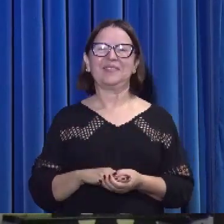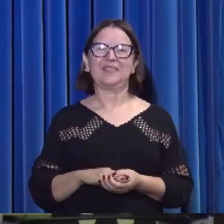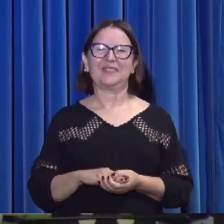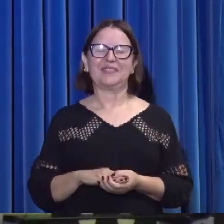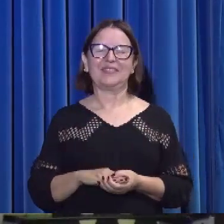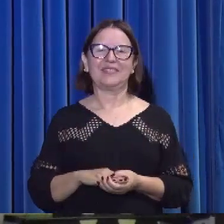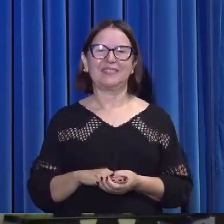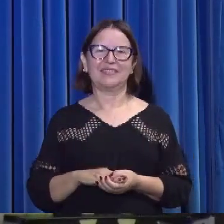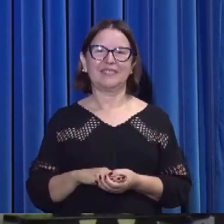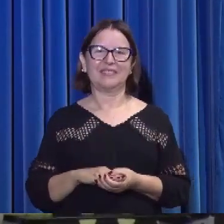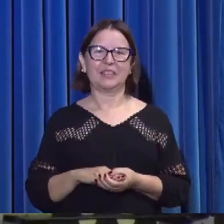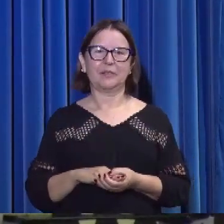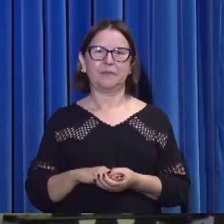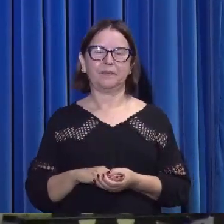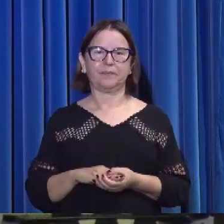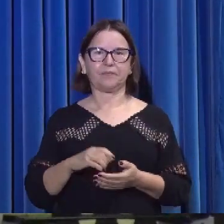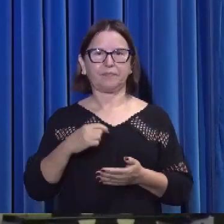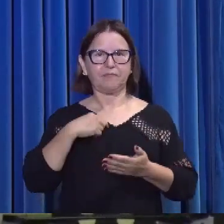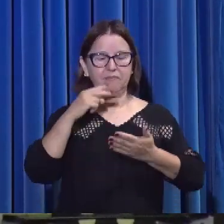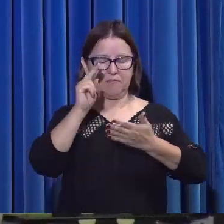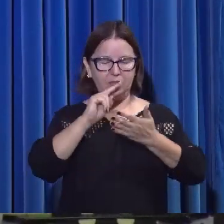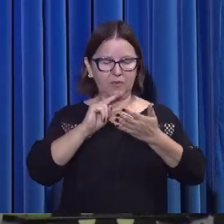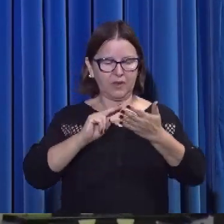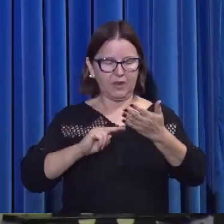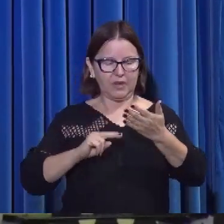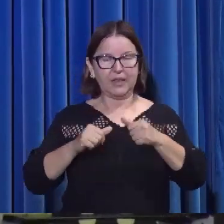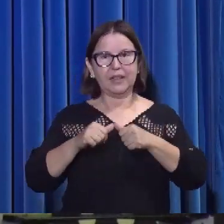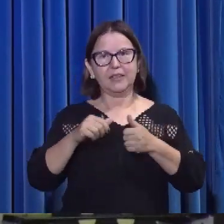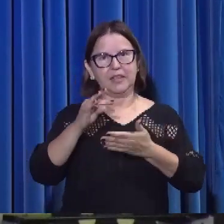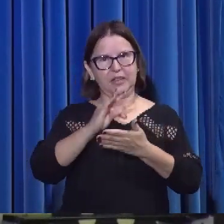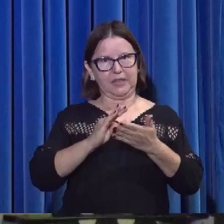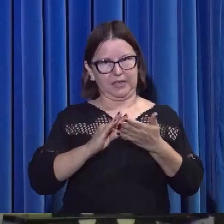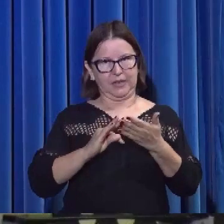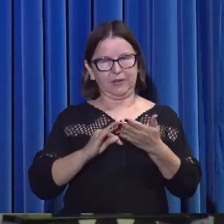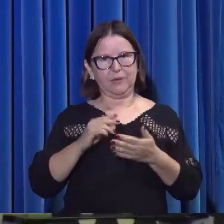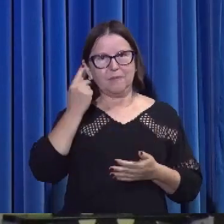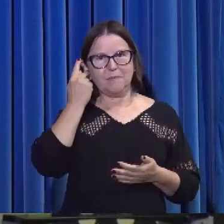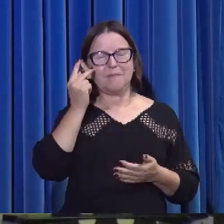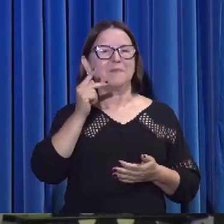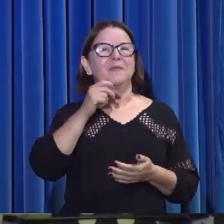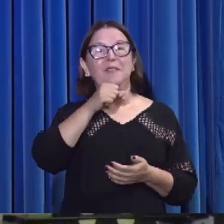E eu li esse texto, comentei esse texto com a avó.